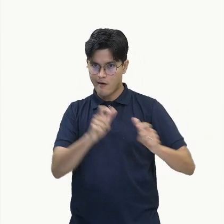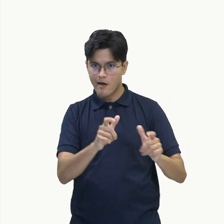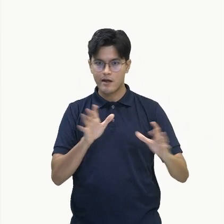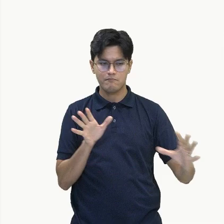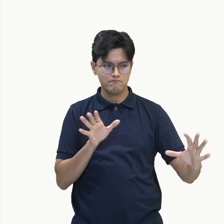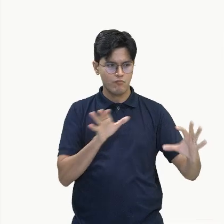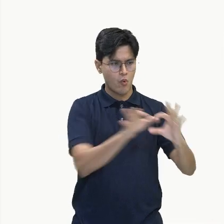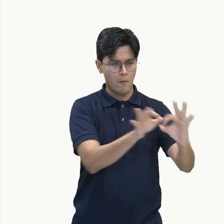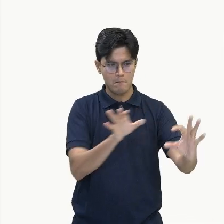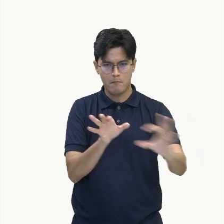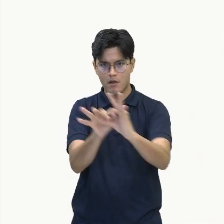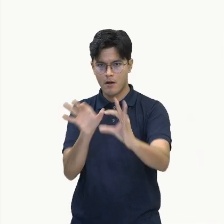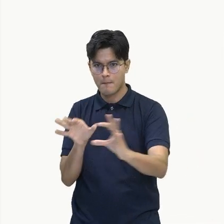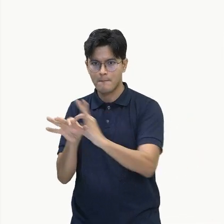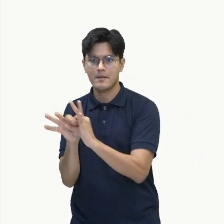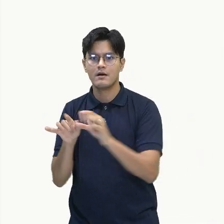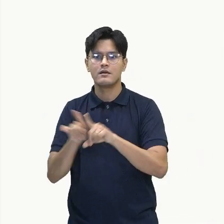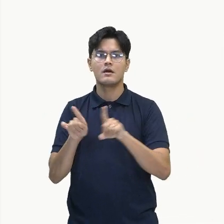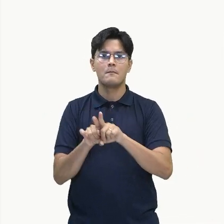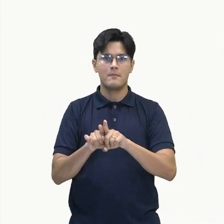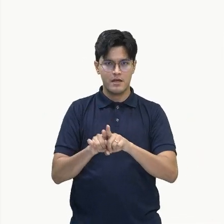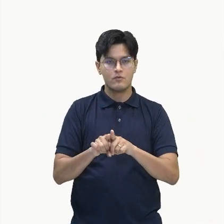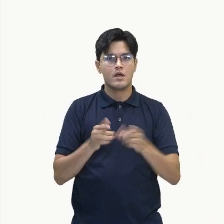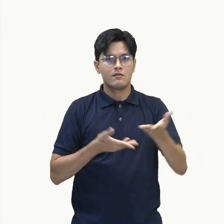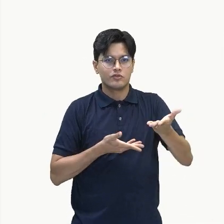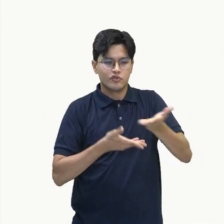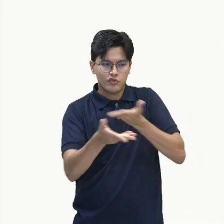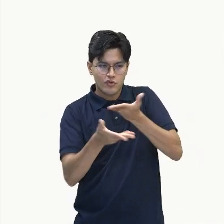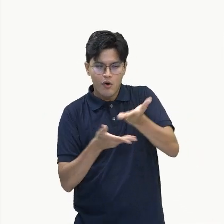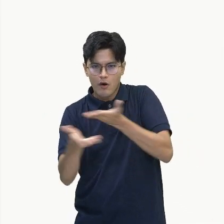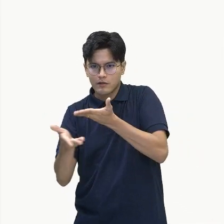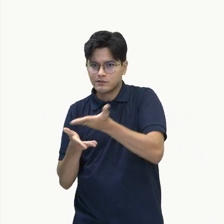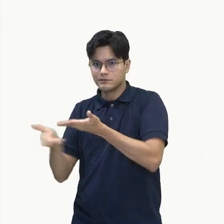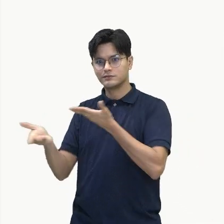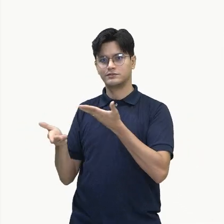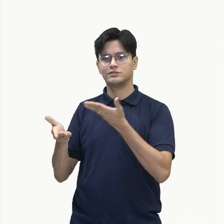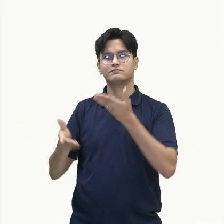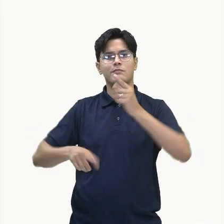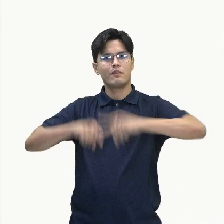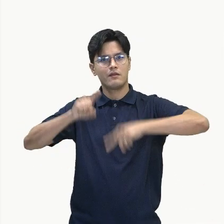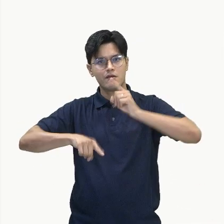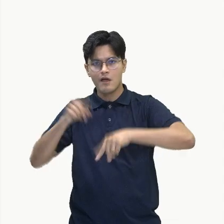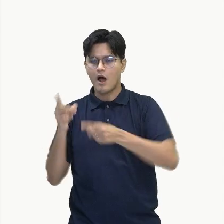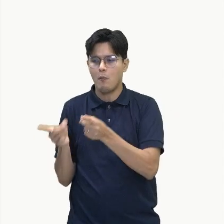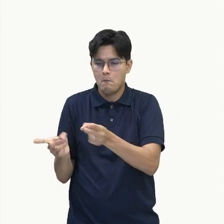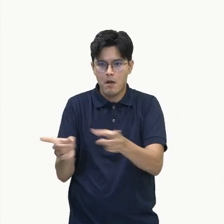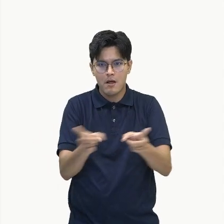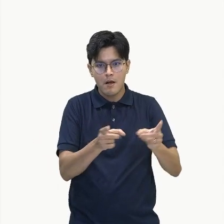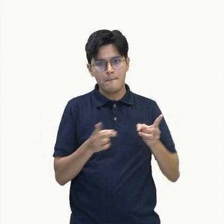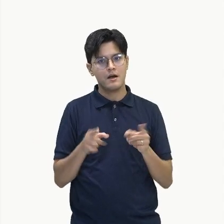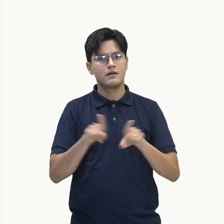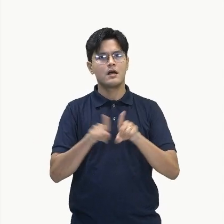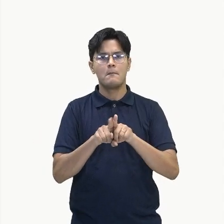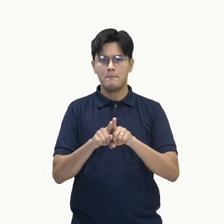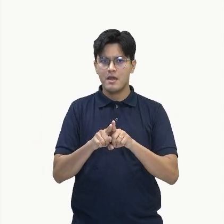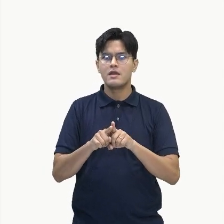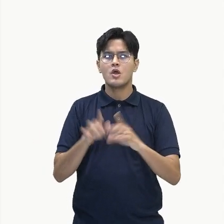troca de mercadoria e um maior intercâmbio também até cultural. A globalização, nesse contexto do